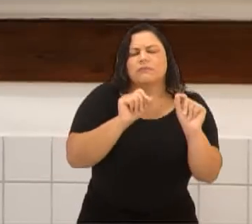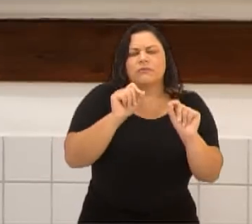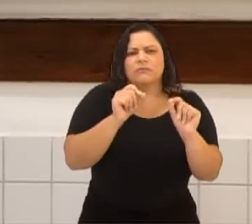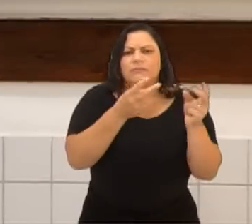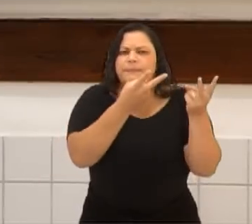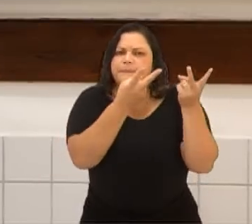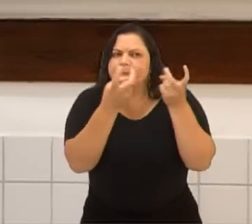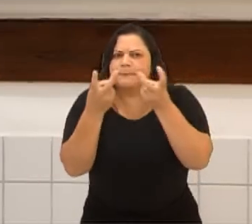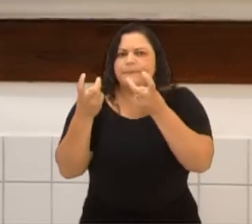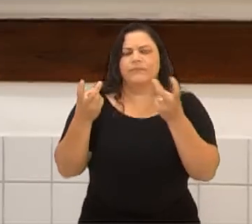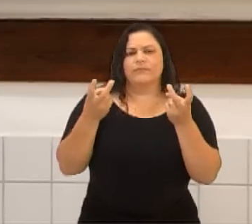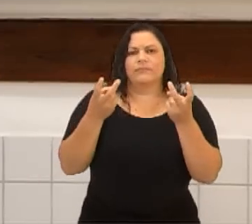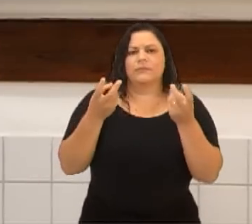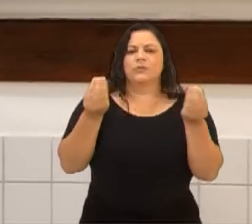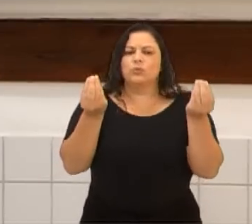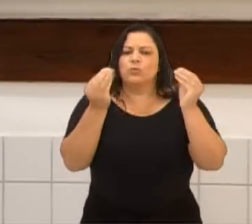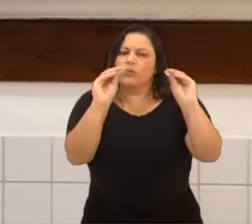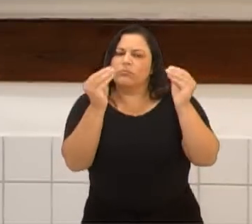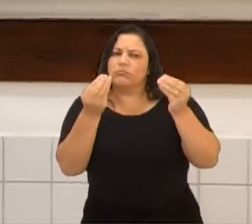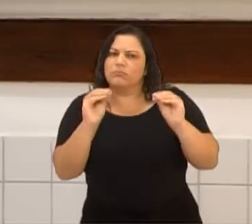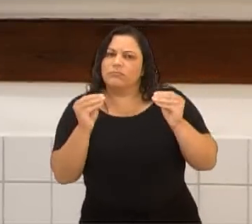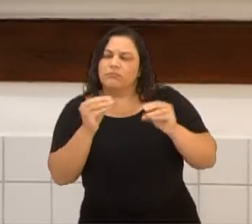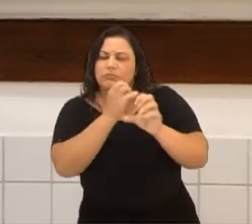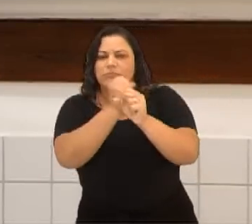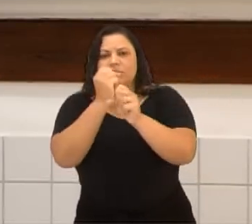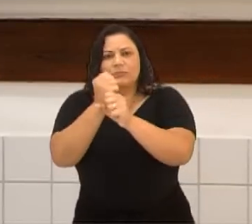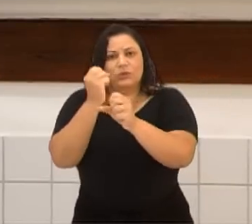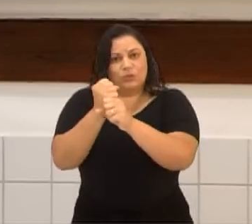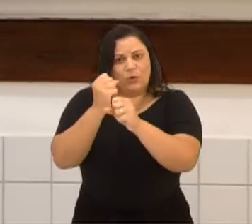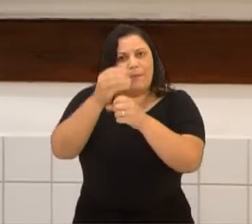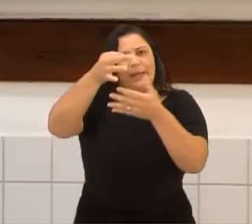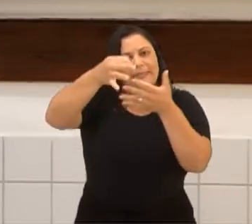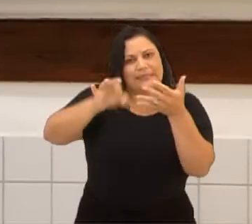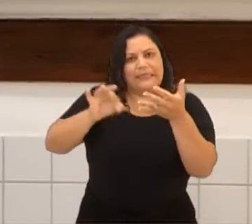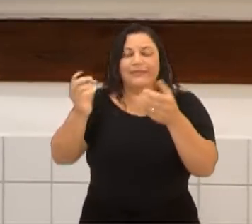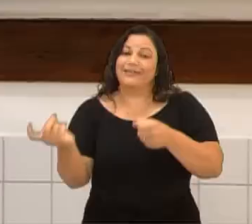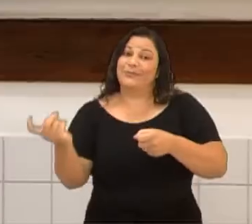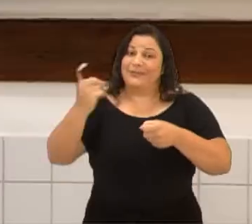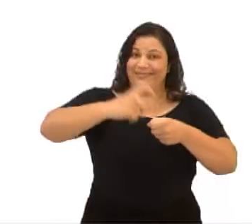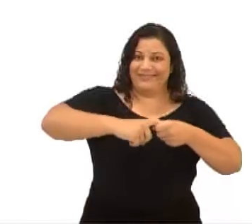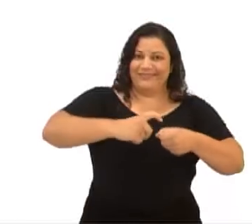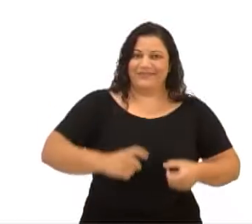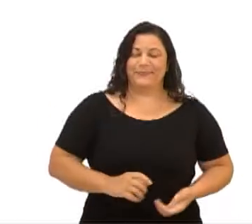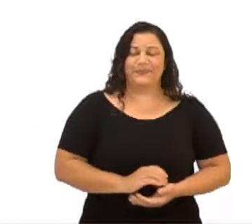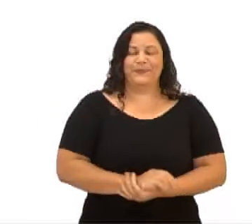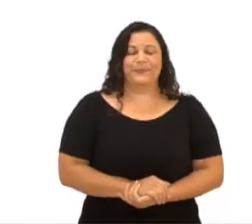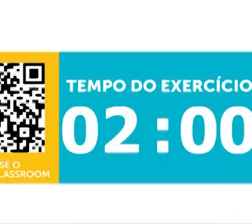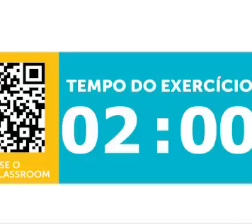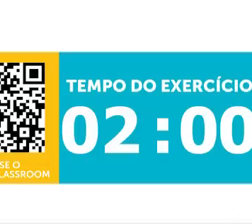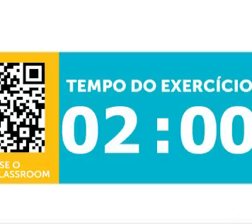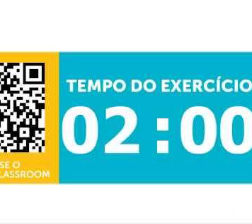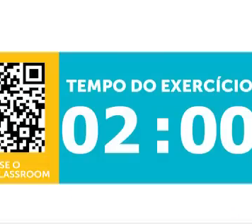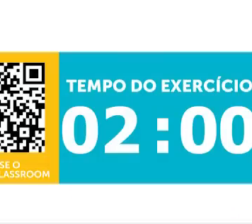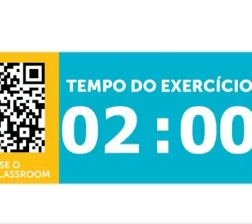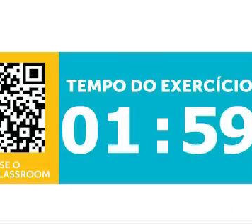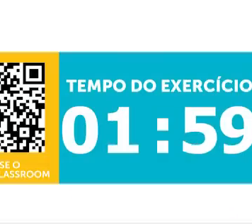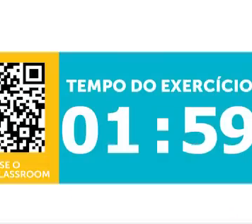Analisa, joga as medidas na fórmula, faz a continha certinho e daqui a pouco a gente corrige.